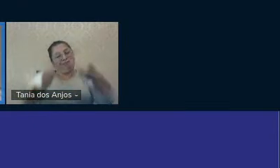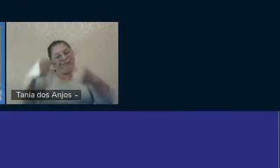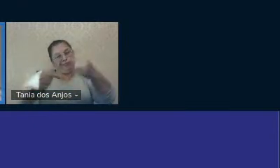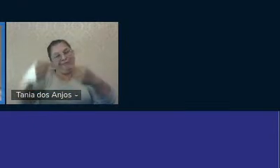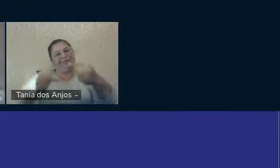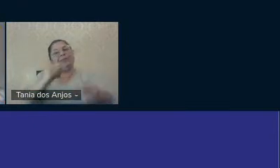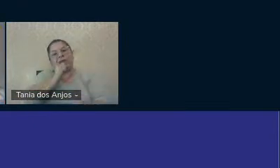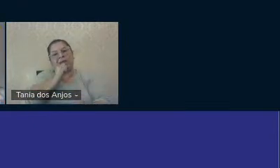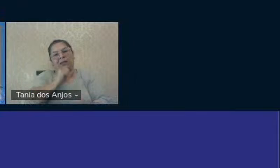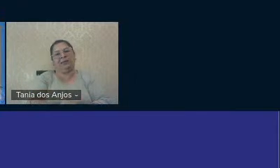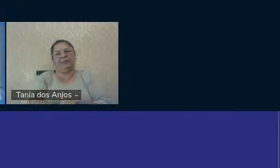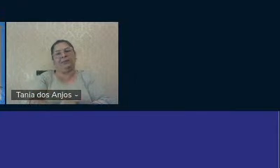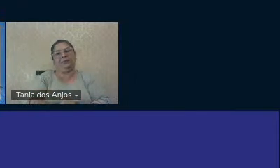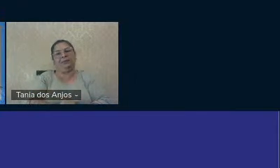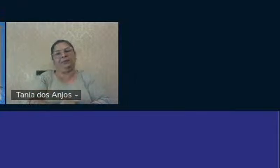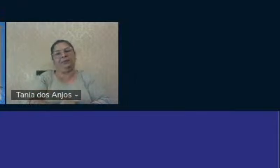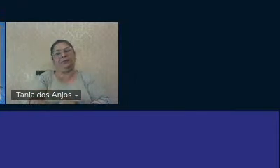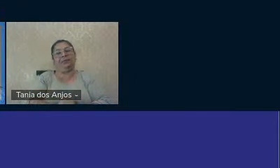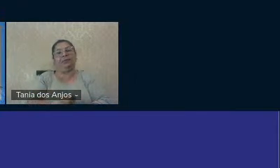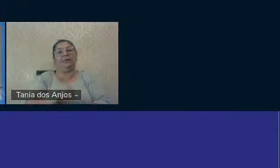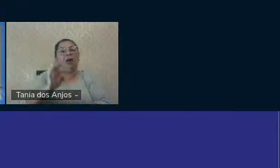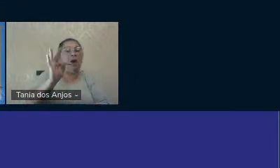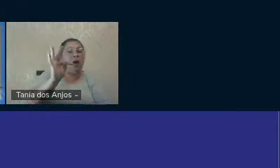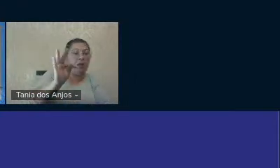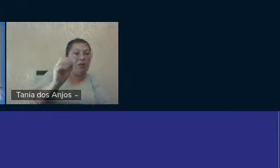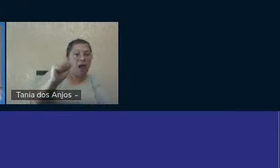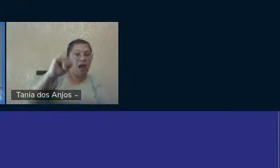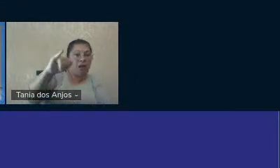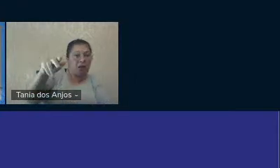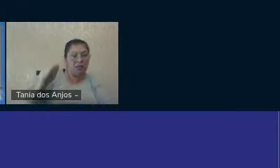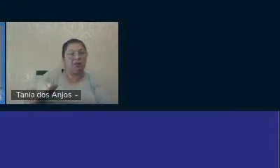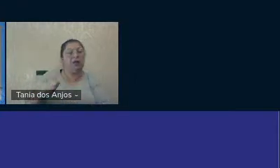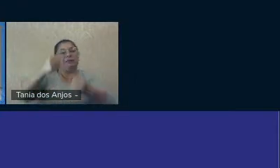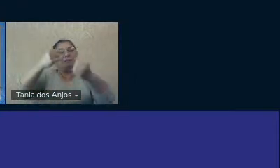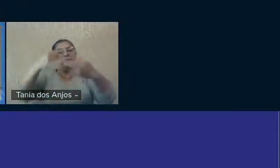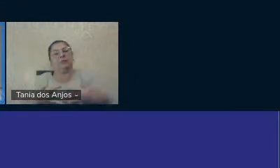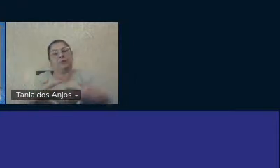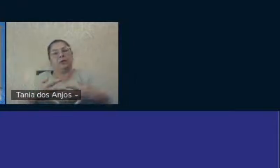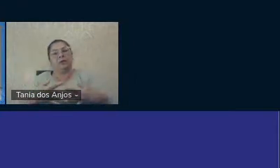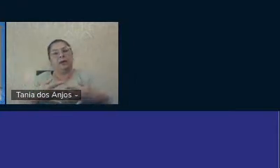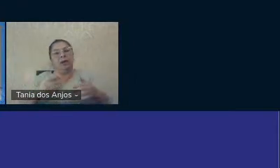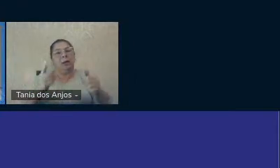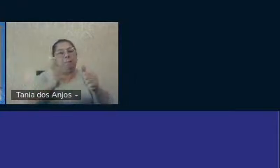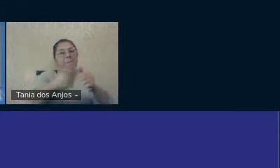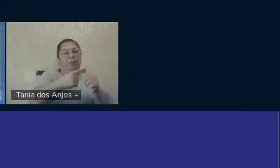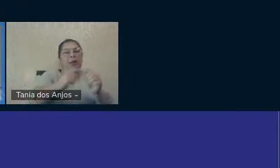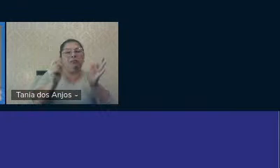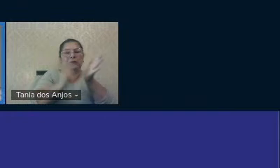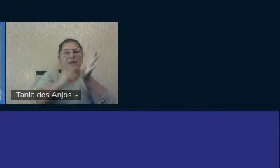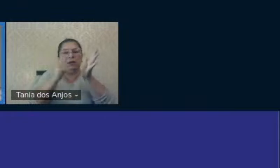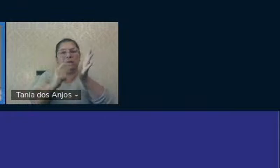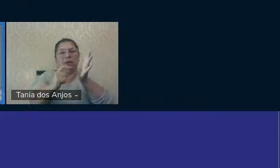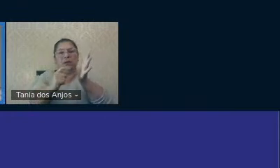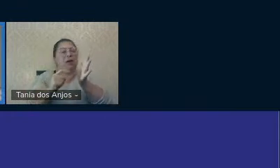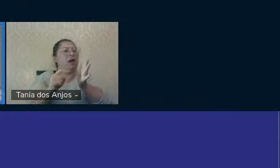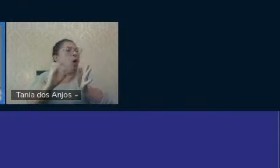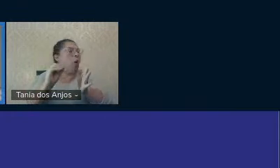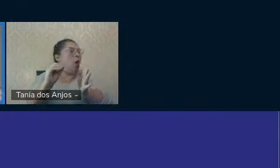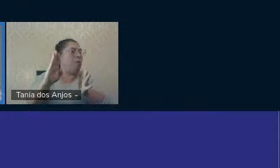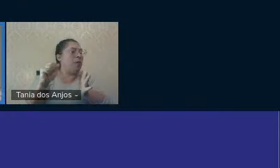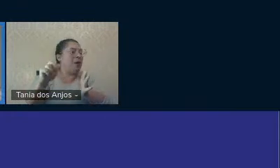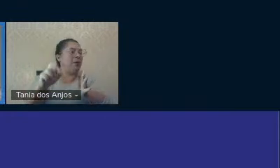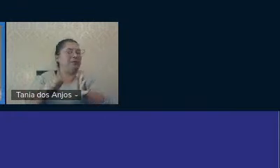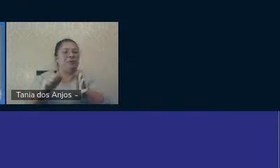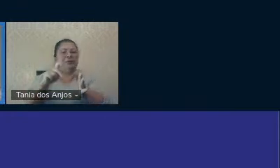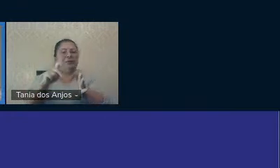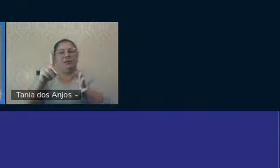tá? A Thaisa tem uma pergunta. O primeiro link é a obra em PDF, o segundo em Libras. Acho que a Thaisa vai